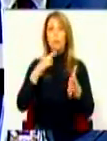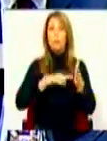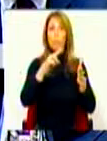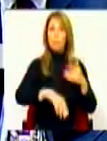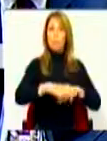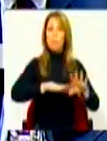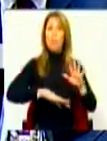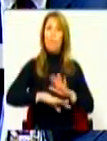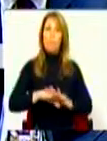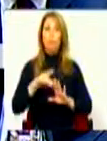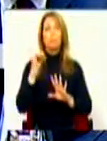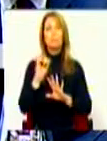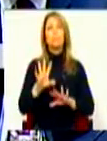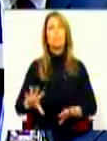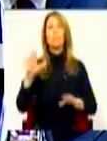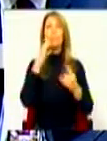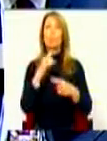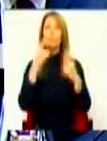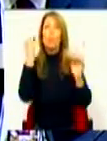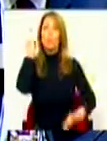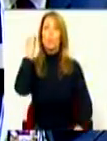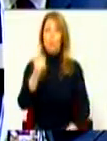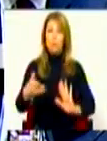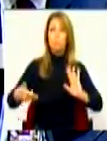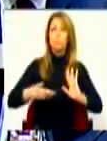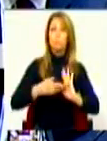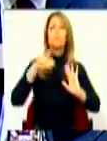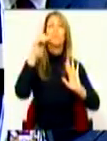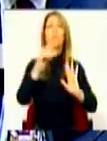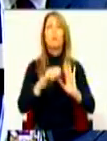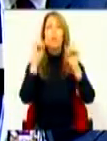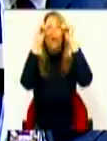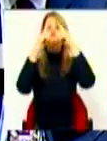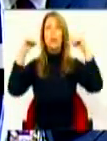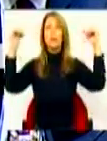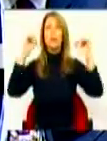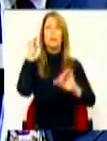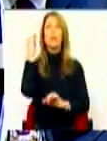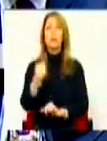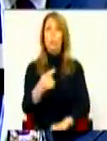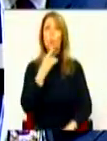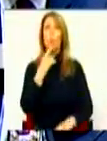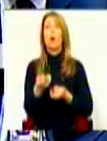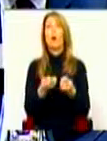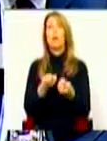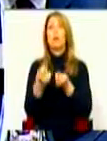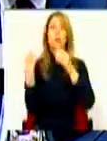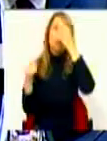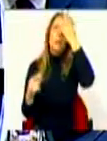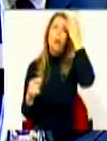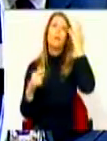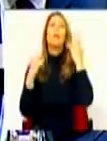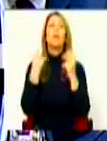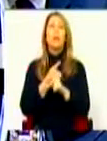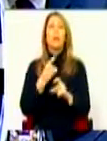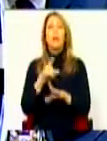à consagração da natureza pública do crime e à inserção no conceito de criminalidade altamente organizada, o que, além de